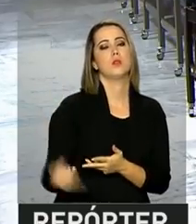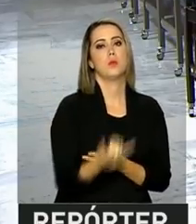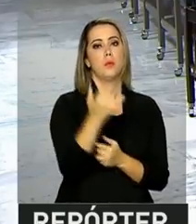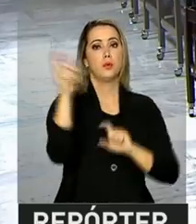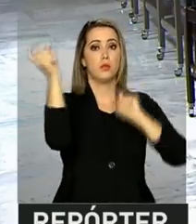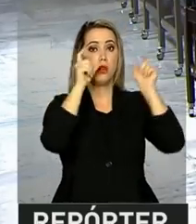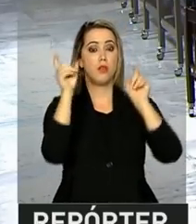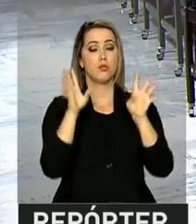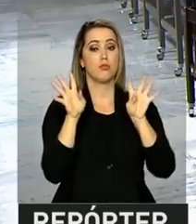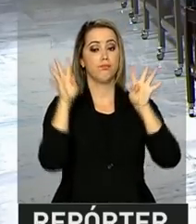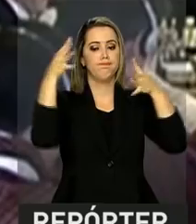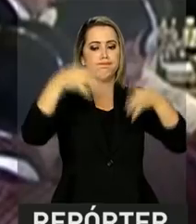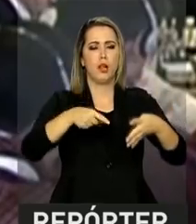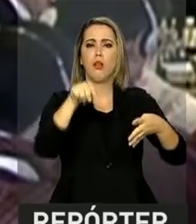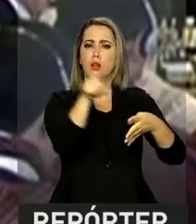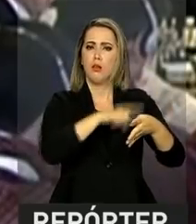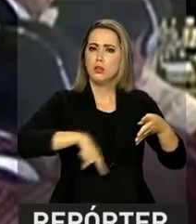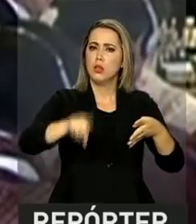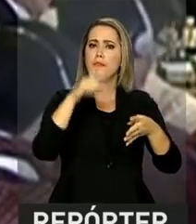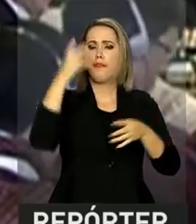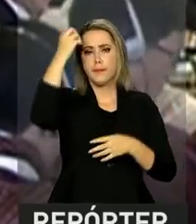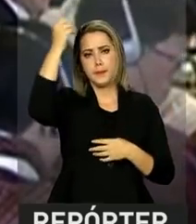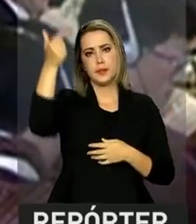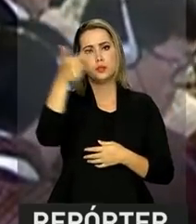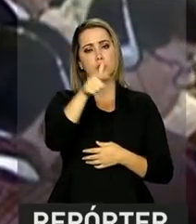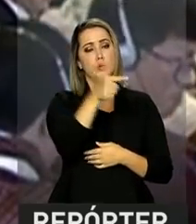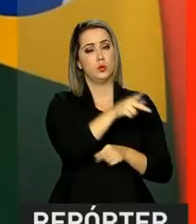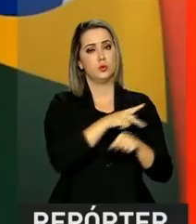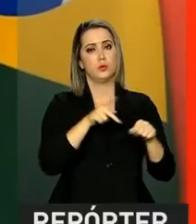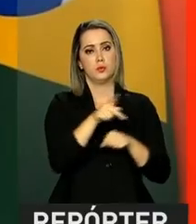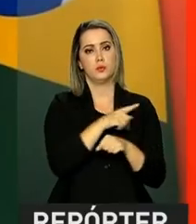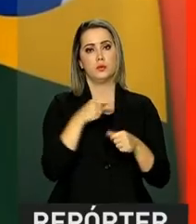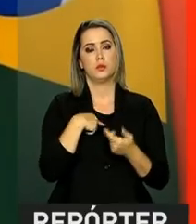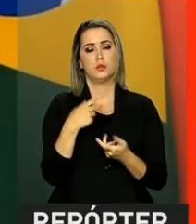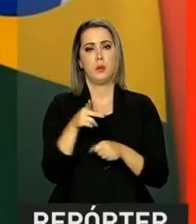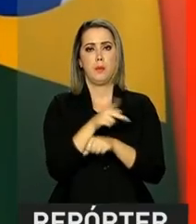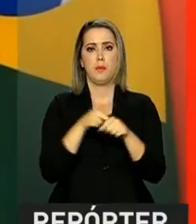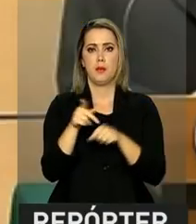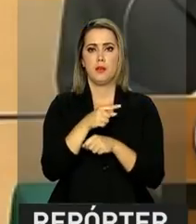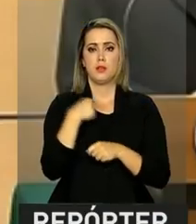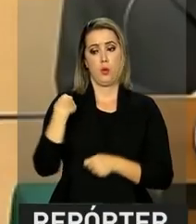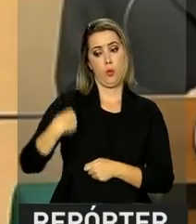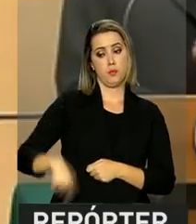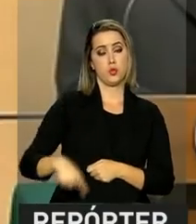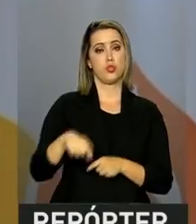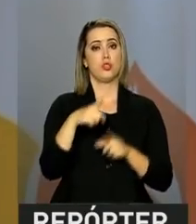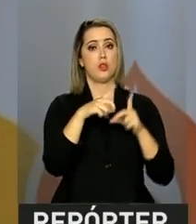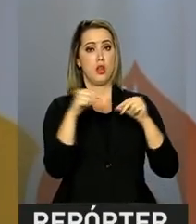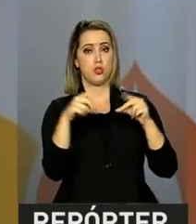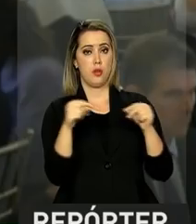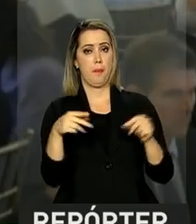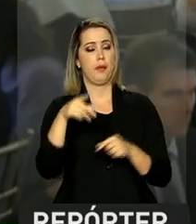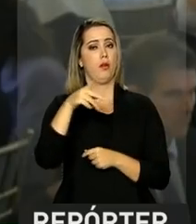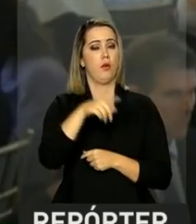de investimentos no país em viagens internacionais, em países como China, Japão, Índia e Estados